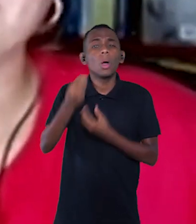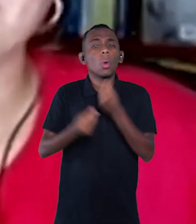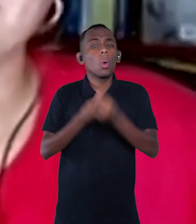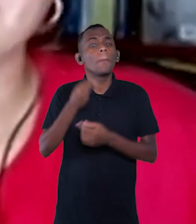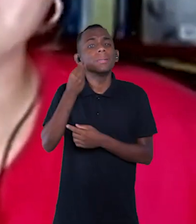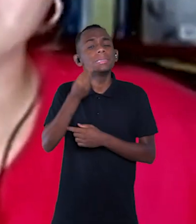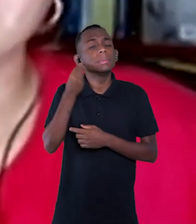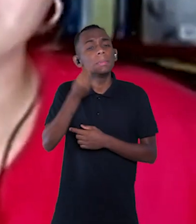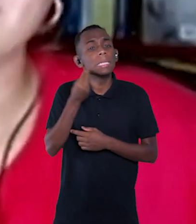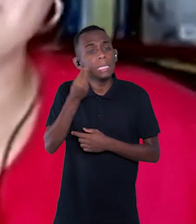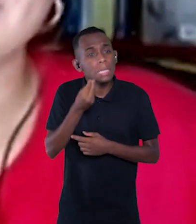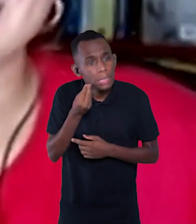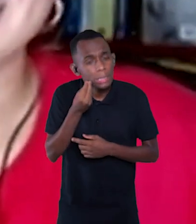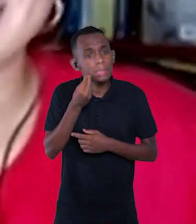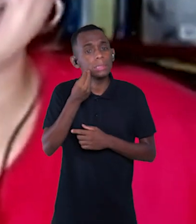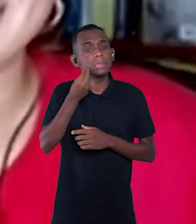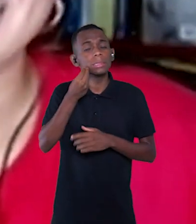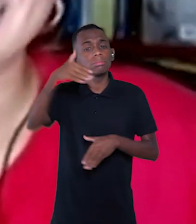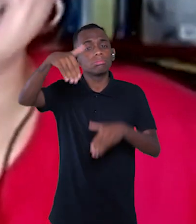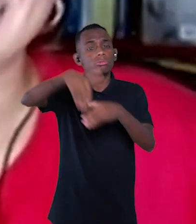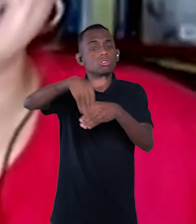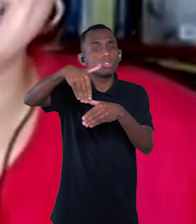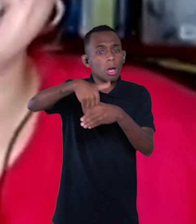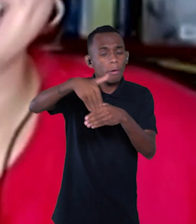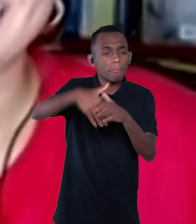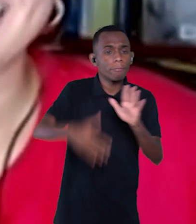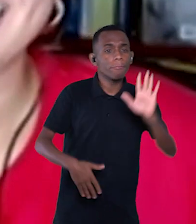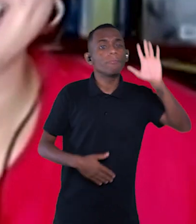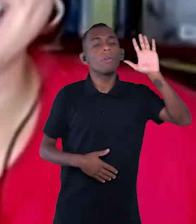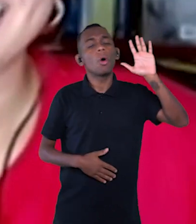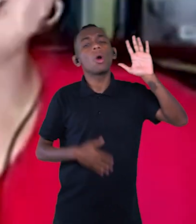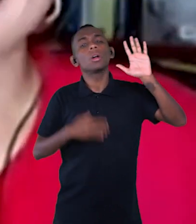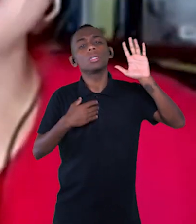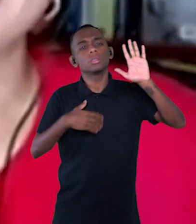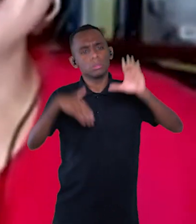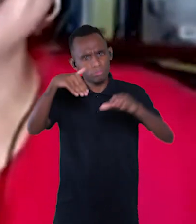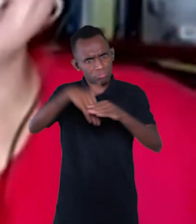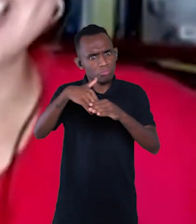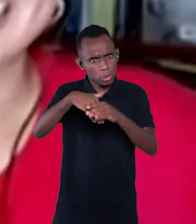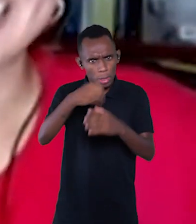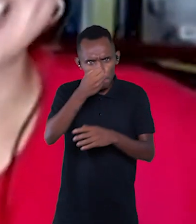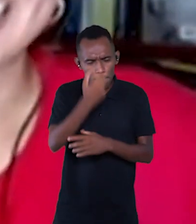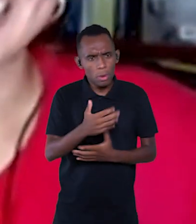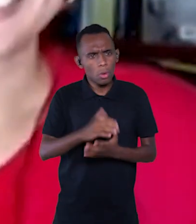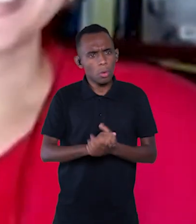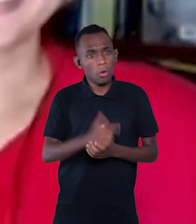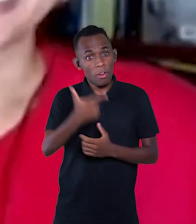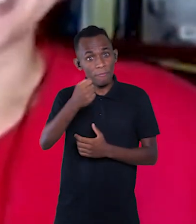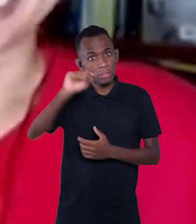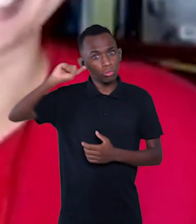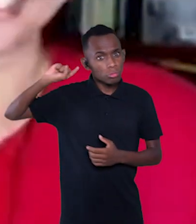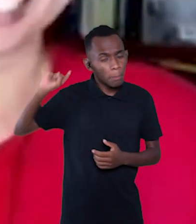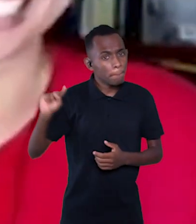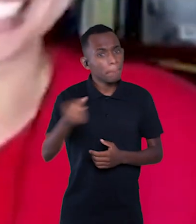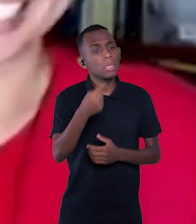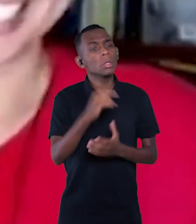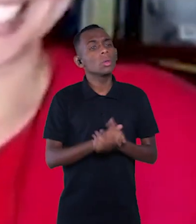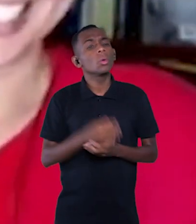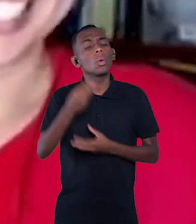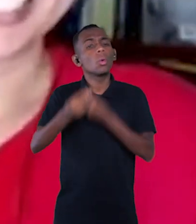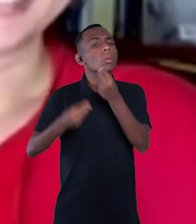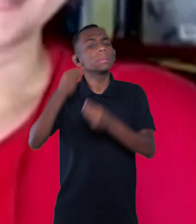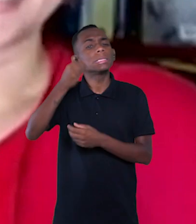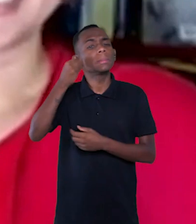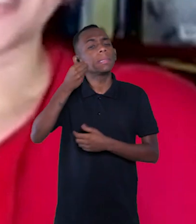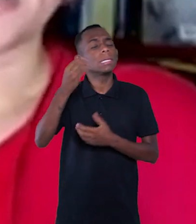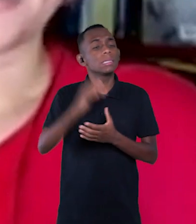que foi essa experiência aí da sua candidatura, né? Super bem votada, com 20 mil